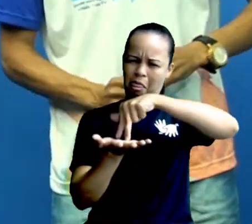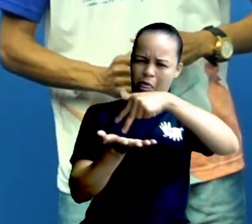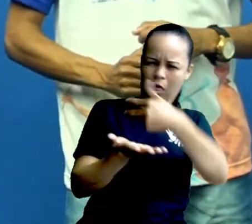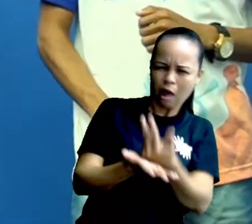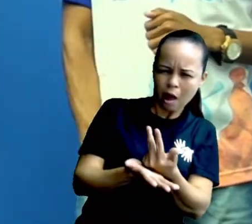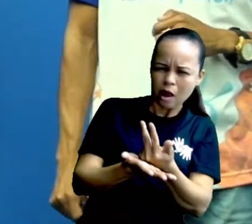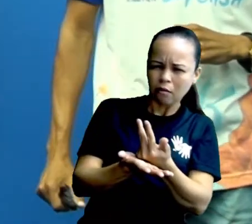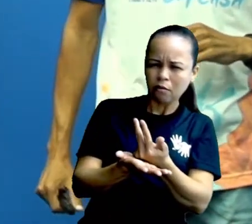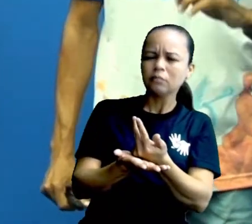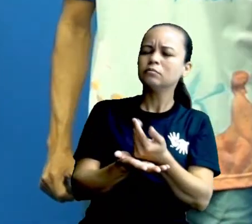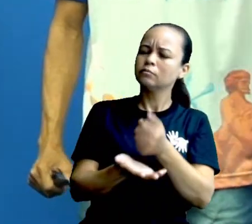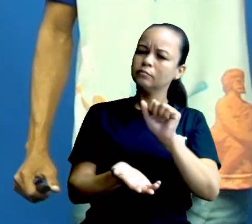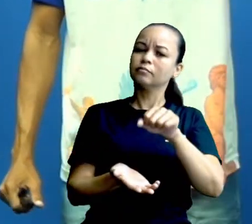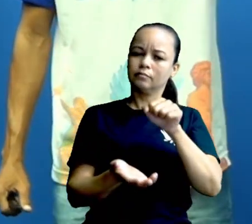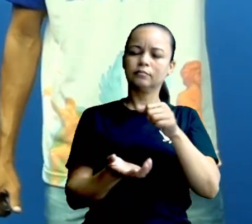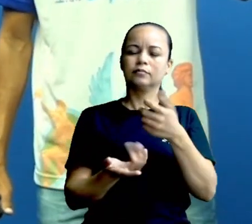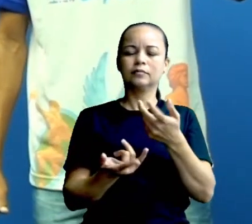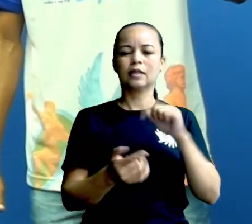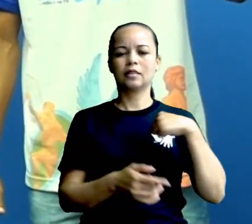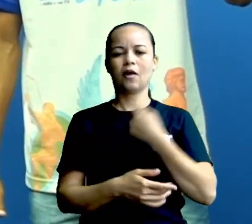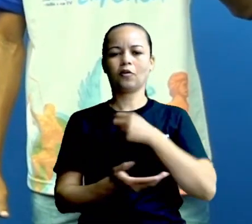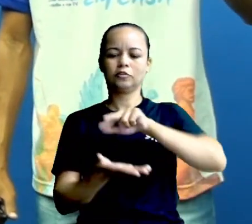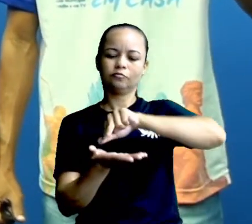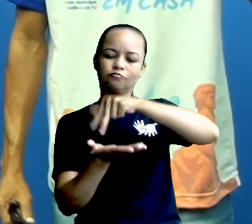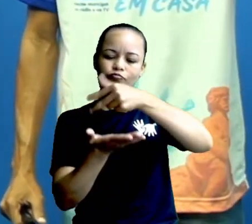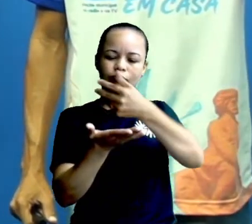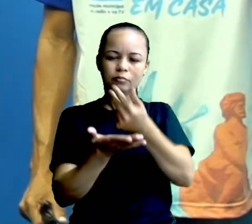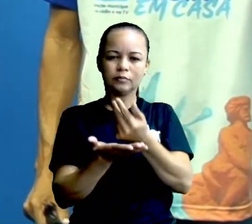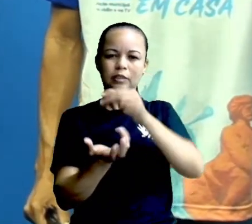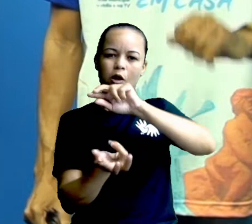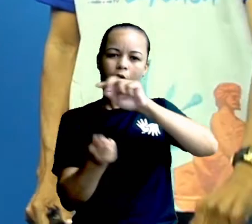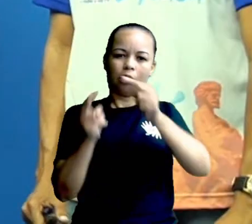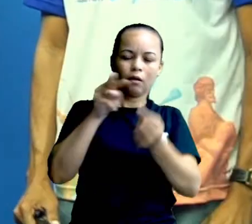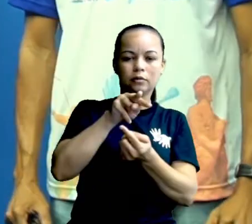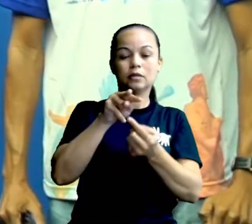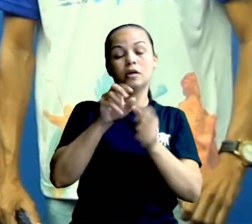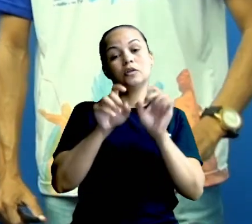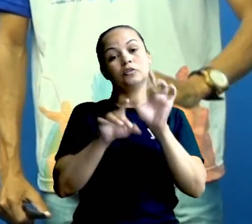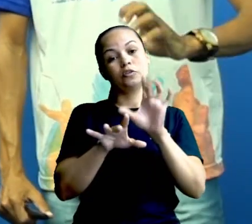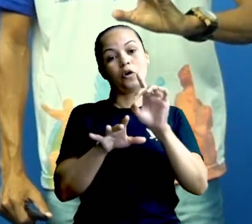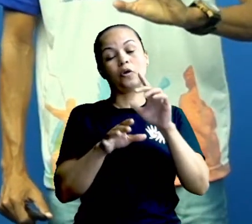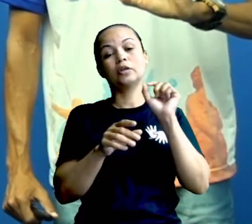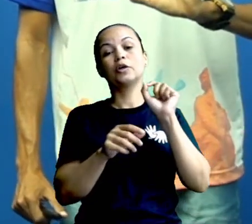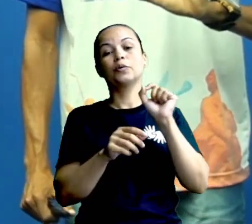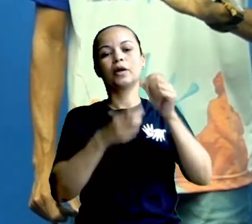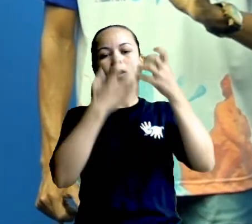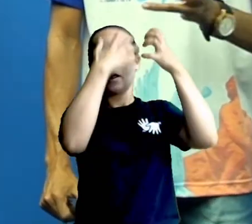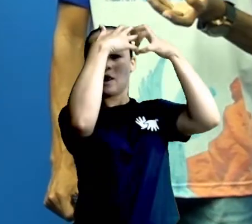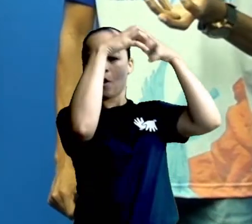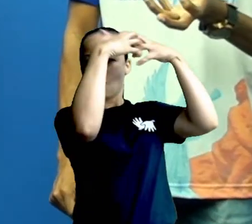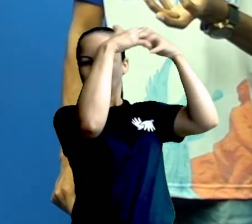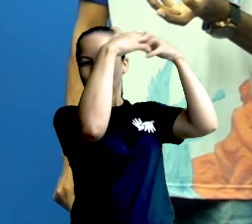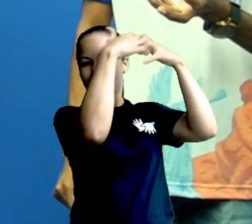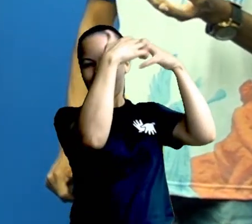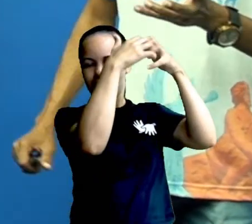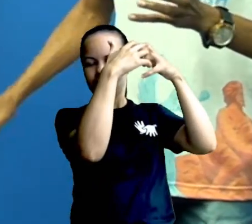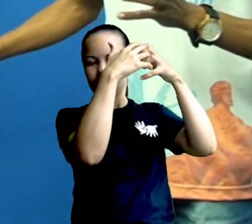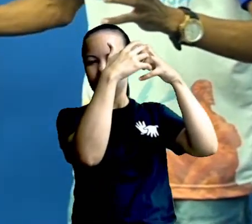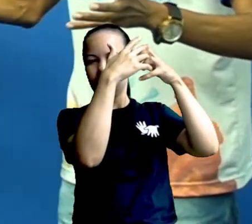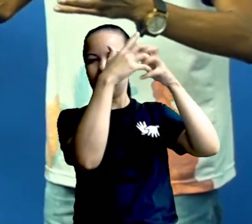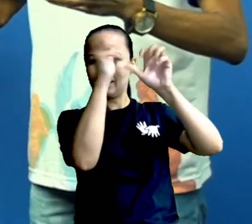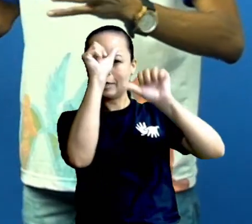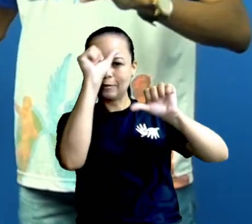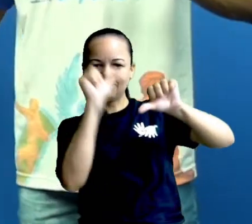professor? Nós enxergamos de cabeça para baixo. Só que o nosso cérebro,